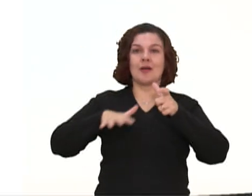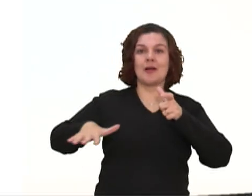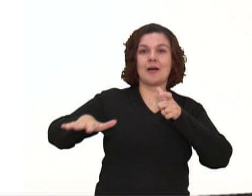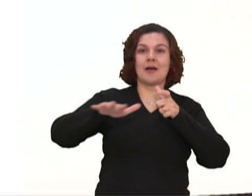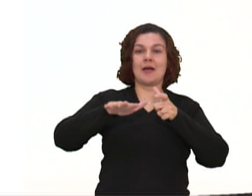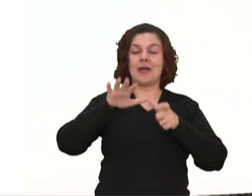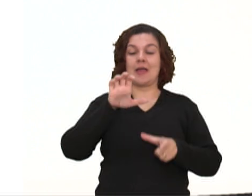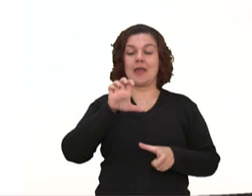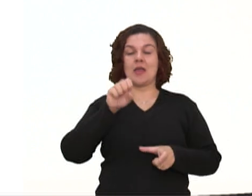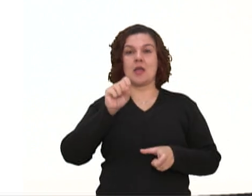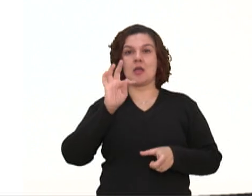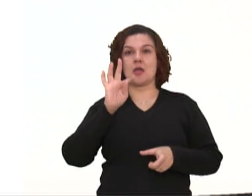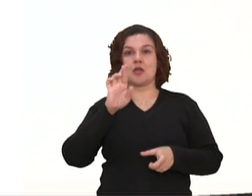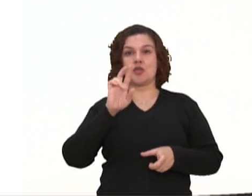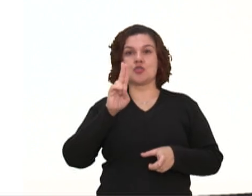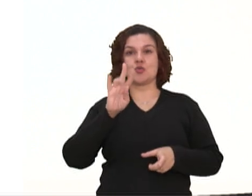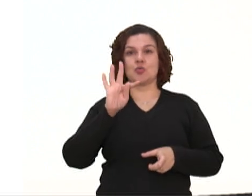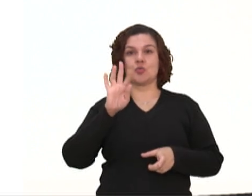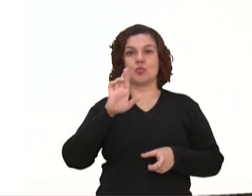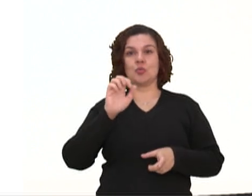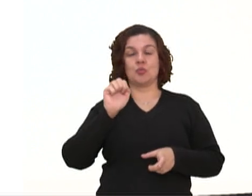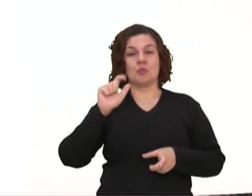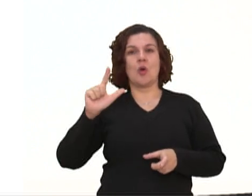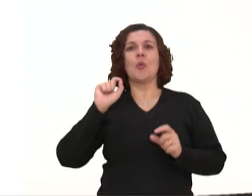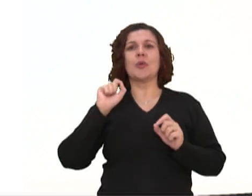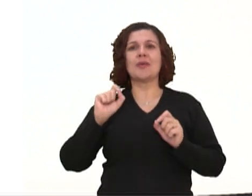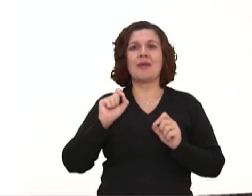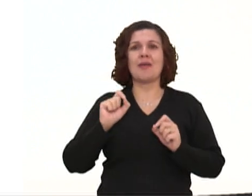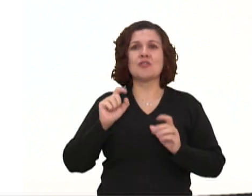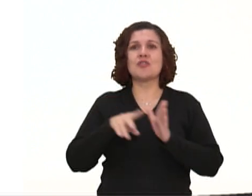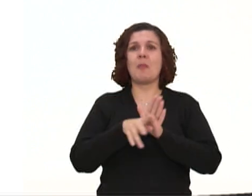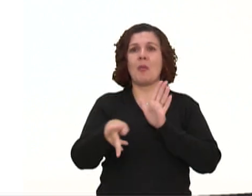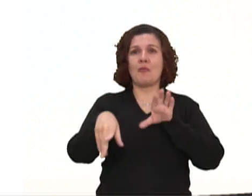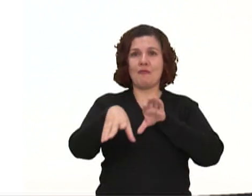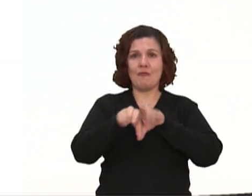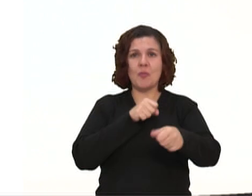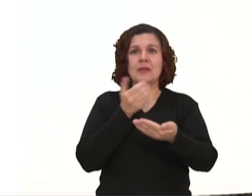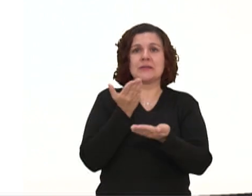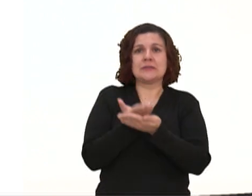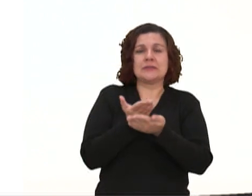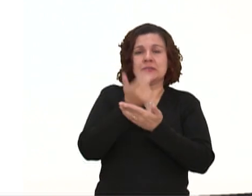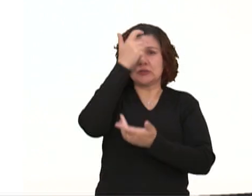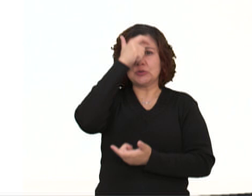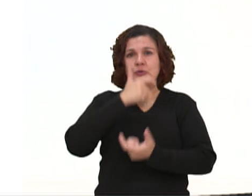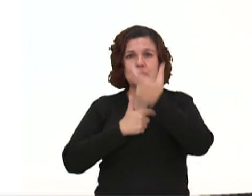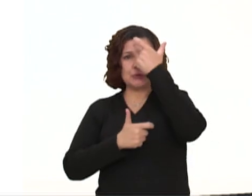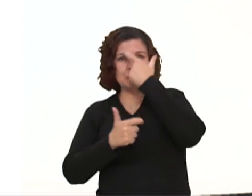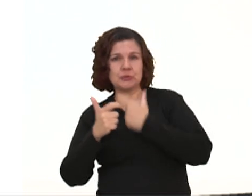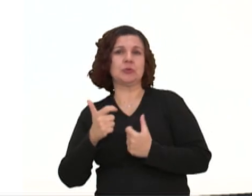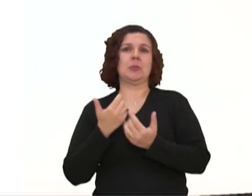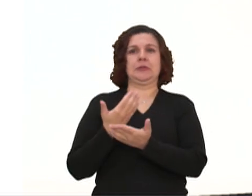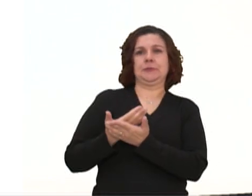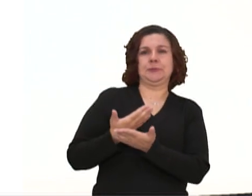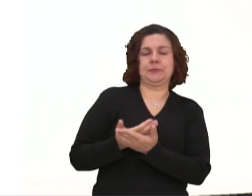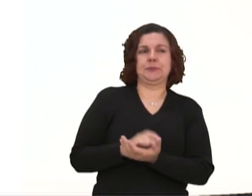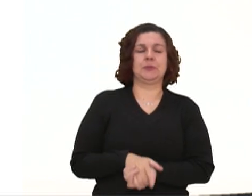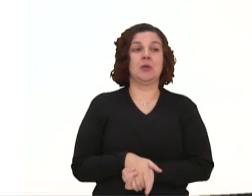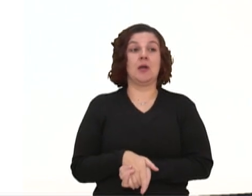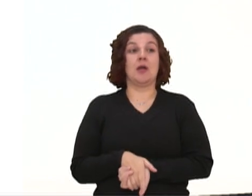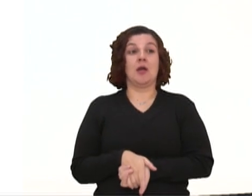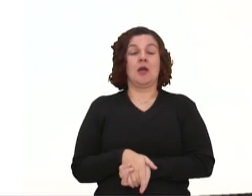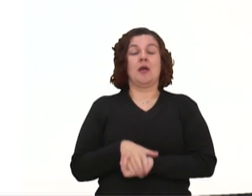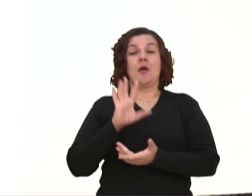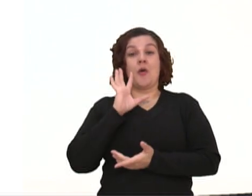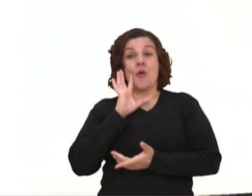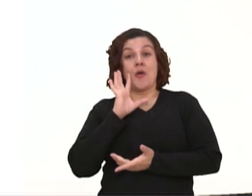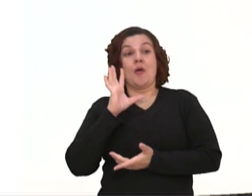com a formação das pessoas, com a capacitação das pessoas, certo? Então, número de desempregados